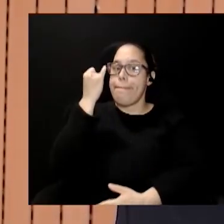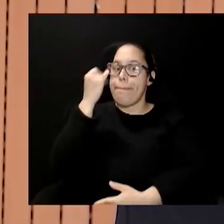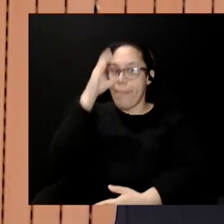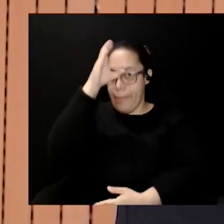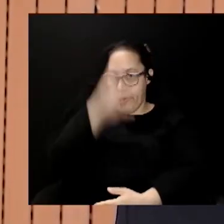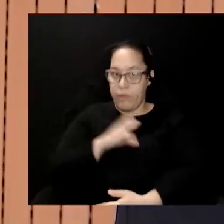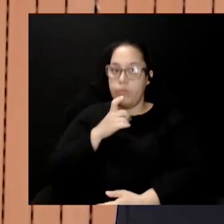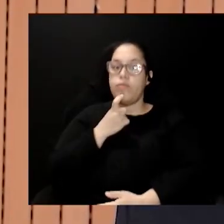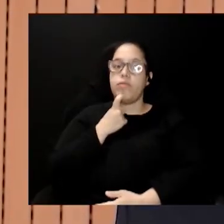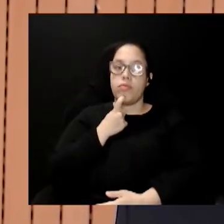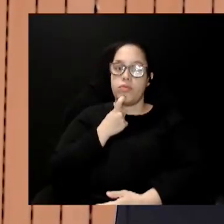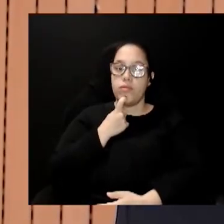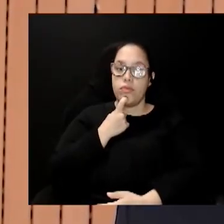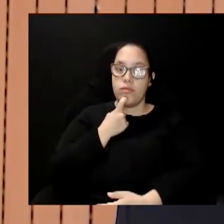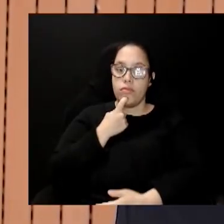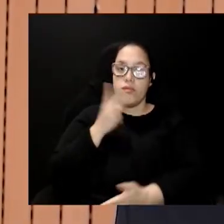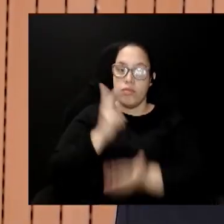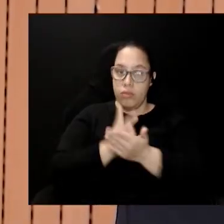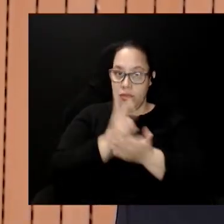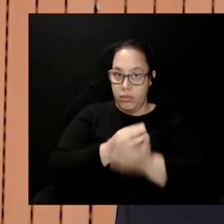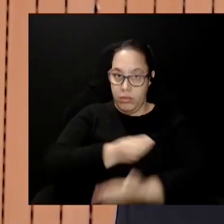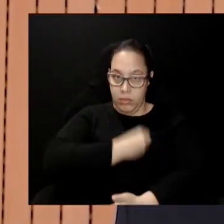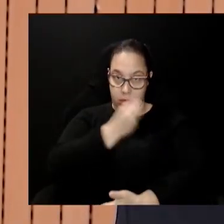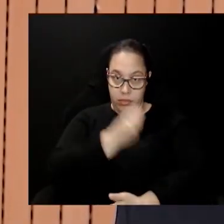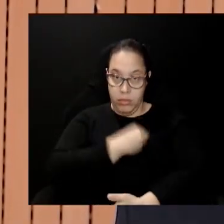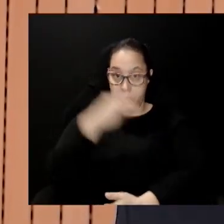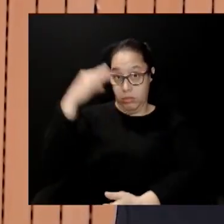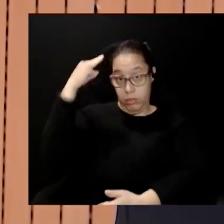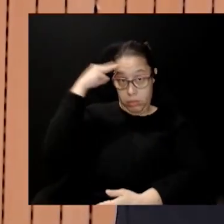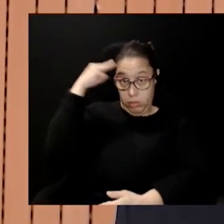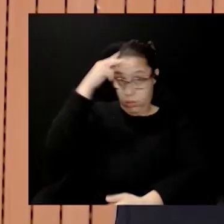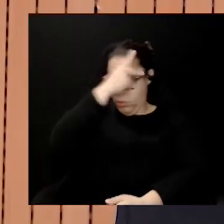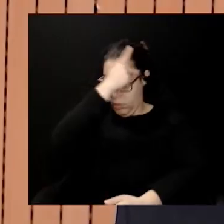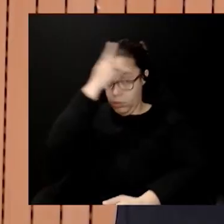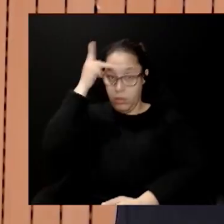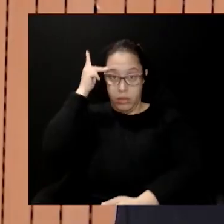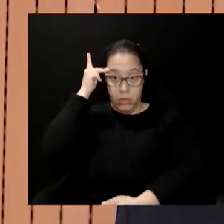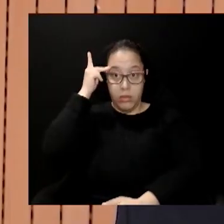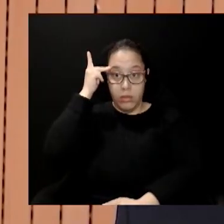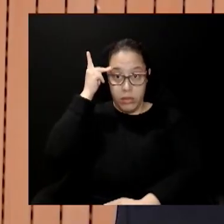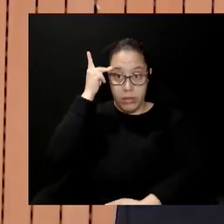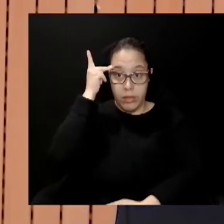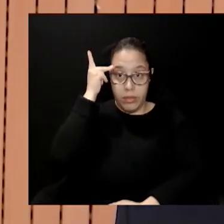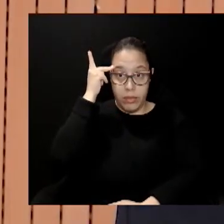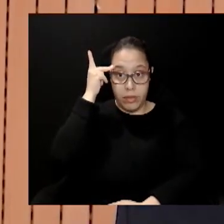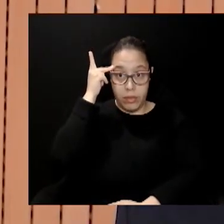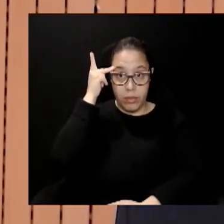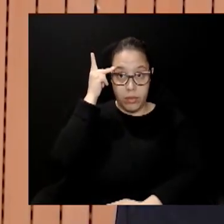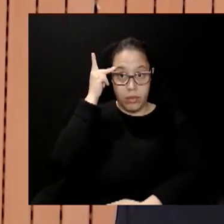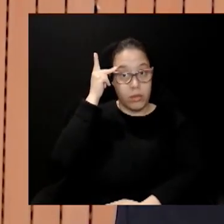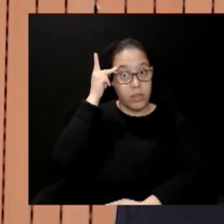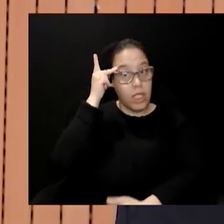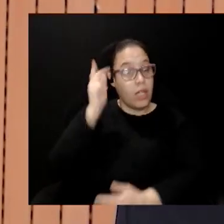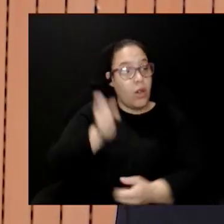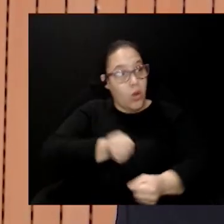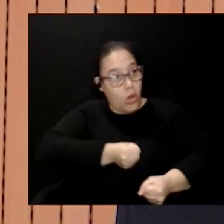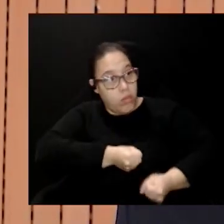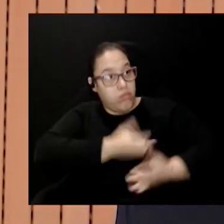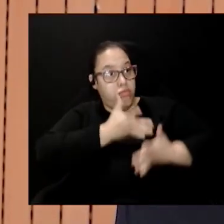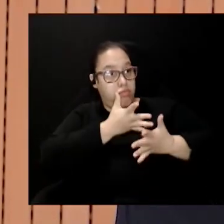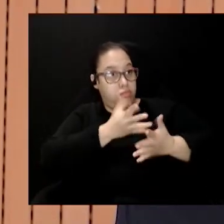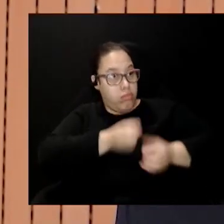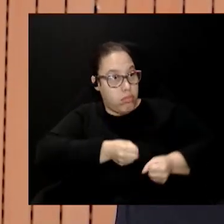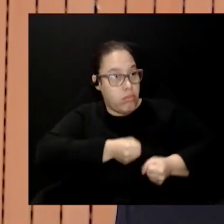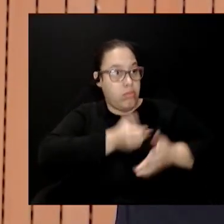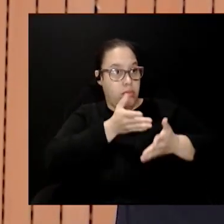se mantenha vivo na memória das pessoas, né? Onde ele foi um um grande poeta, né, considerado o